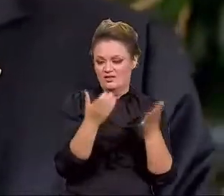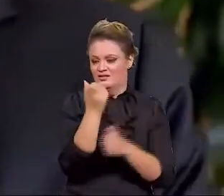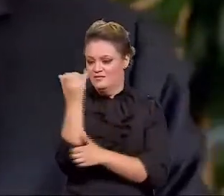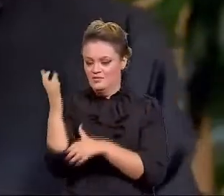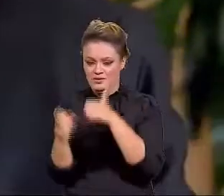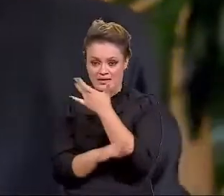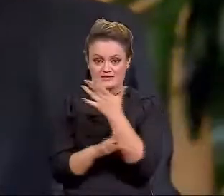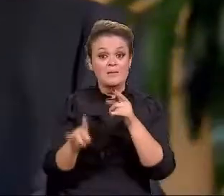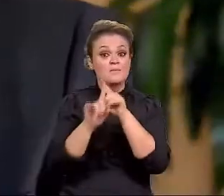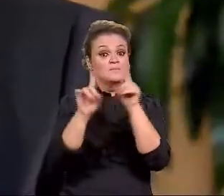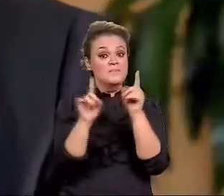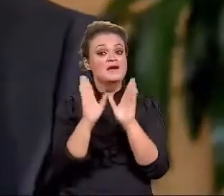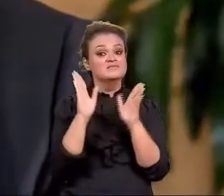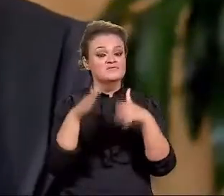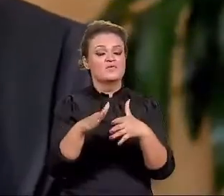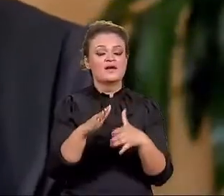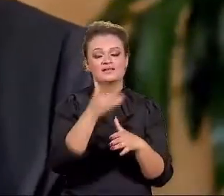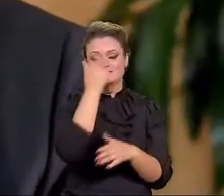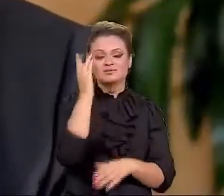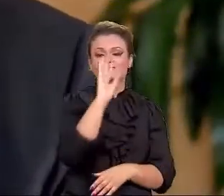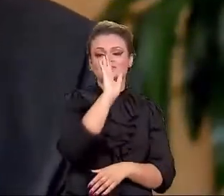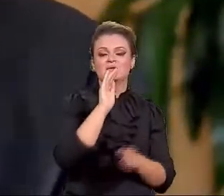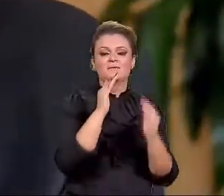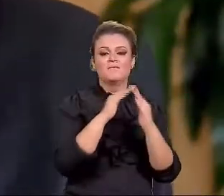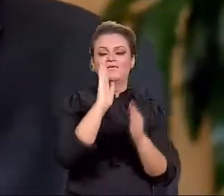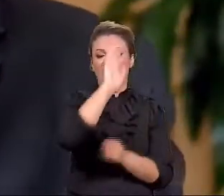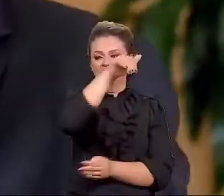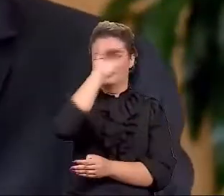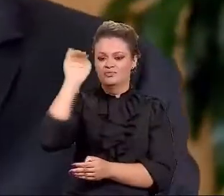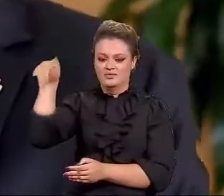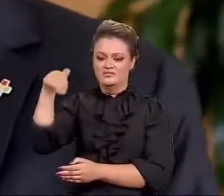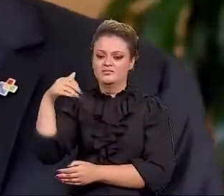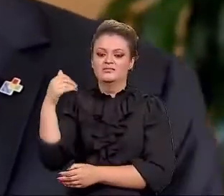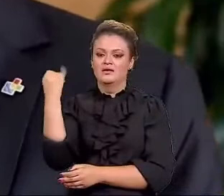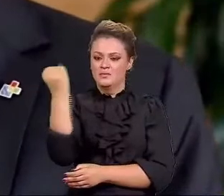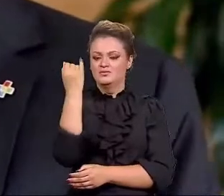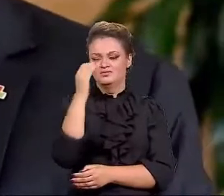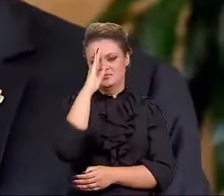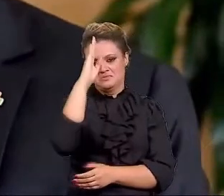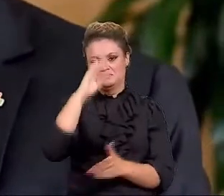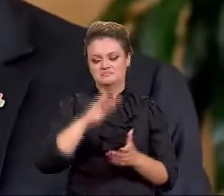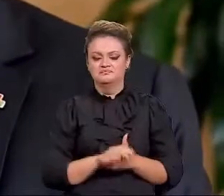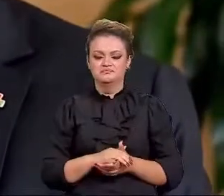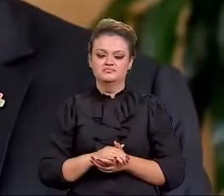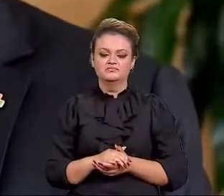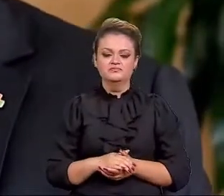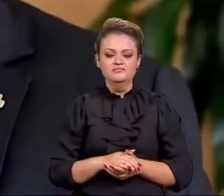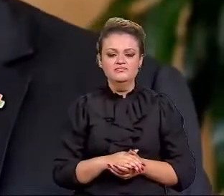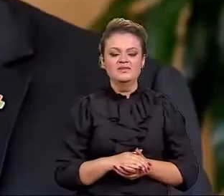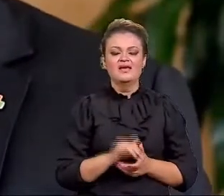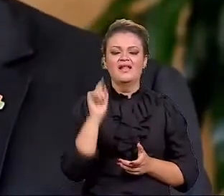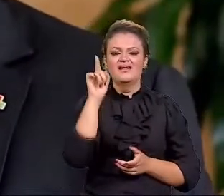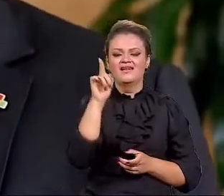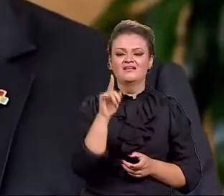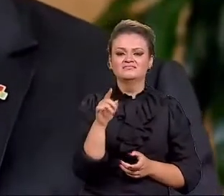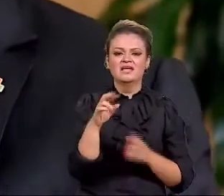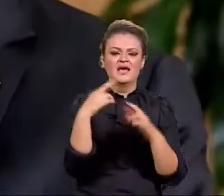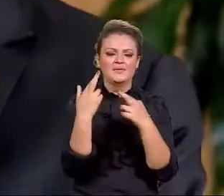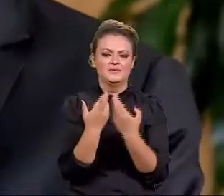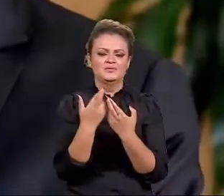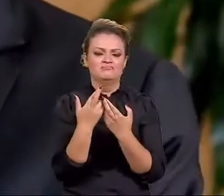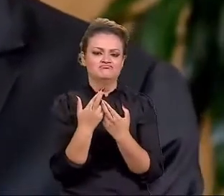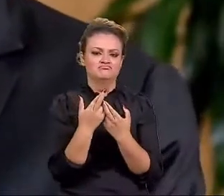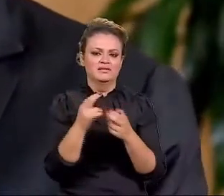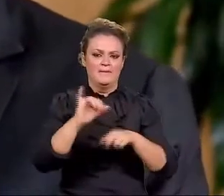povo, porque o povo é que faz a nossa nação. Essa reunião de Belém, quando se fala dessa reunião aqui para os